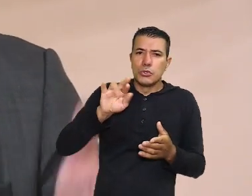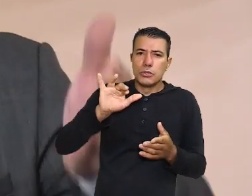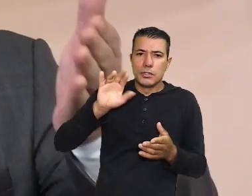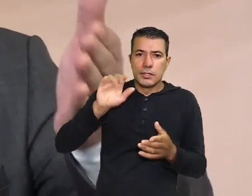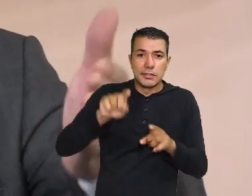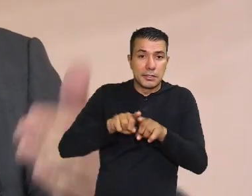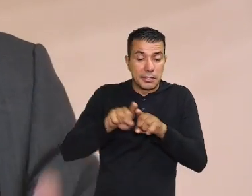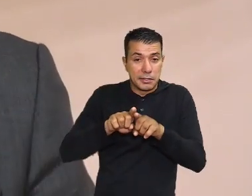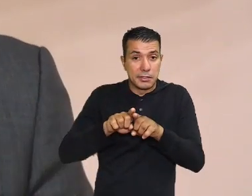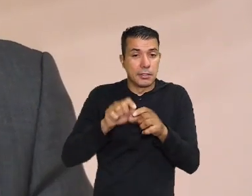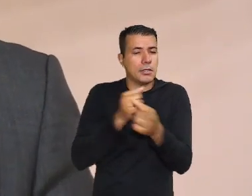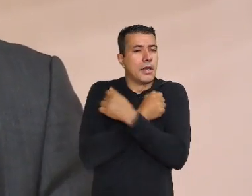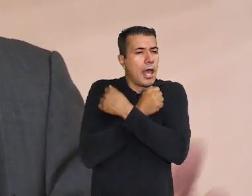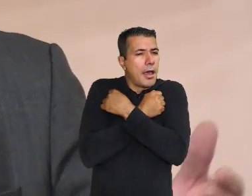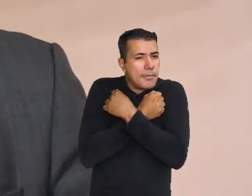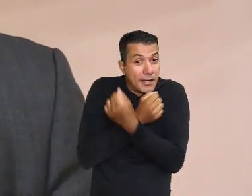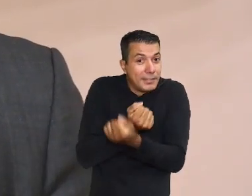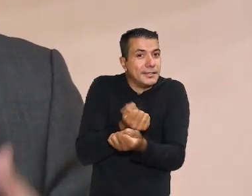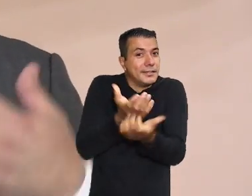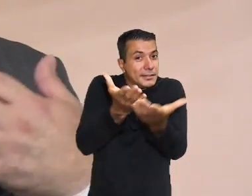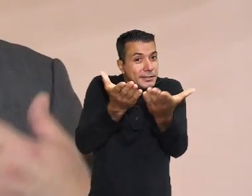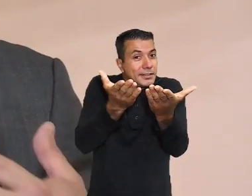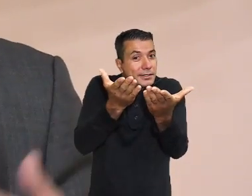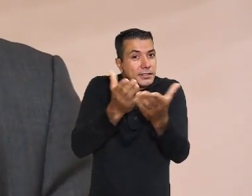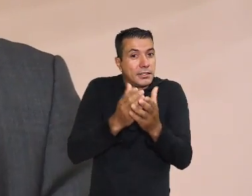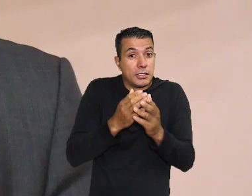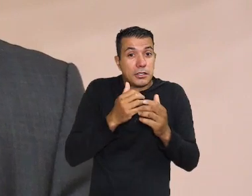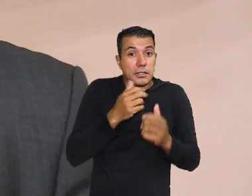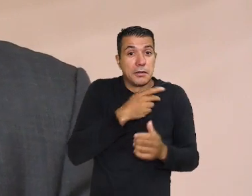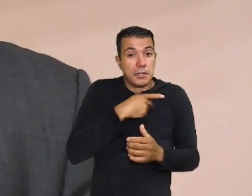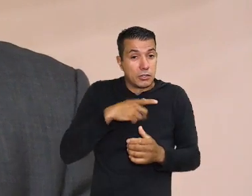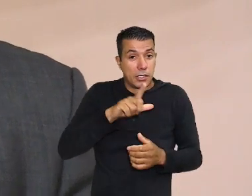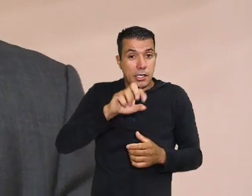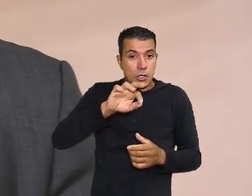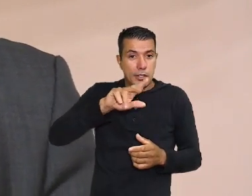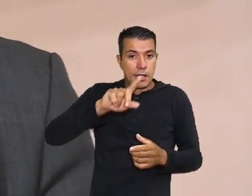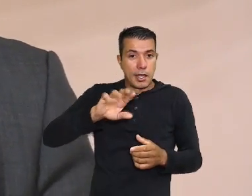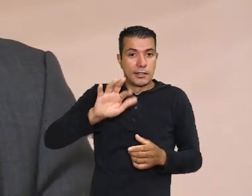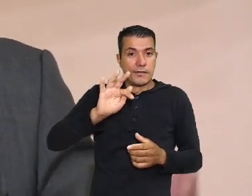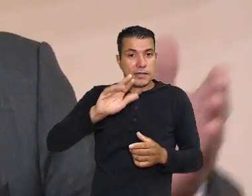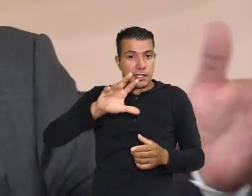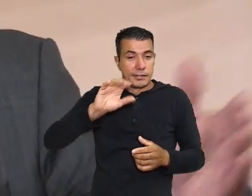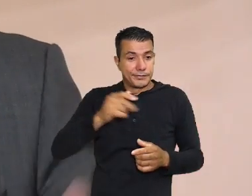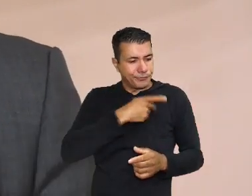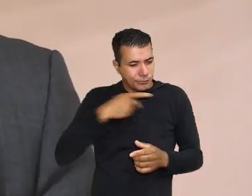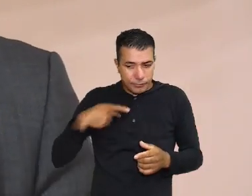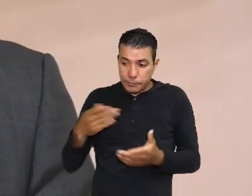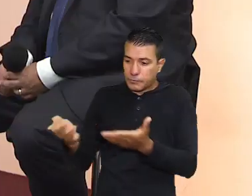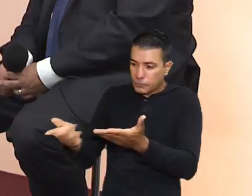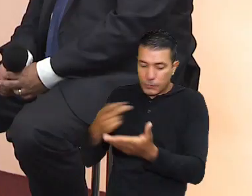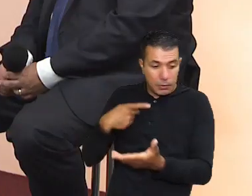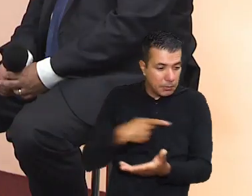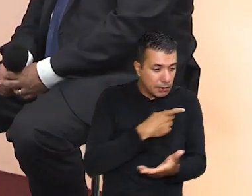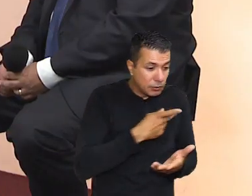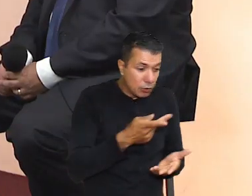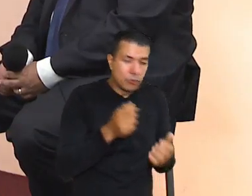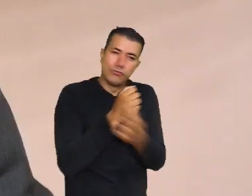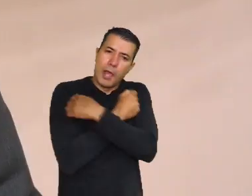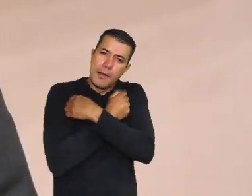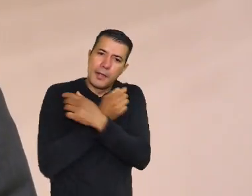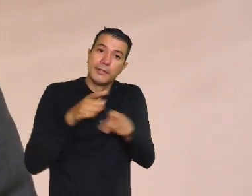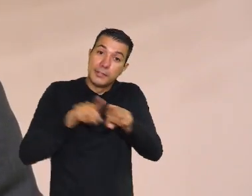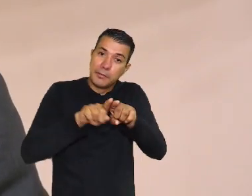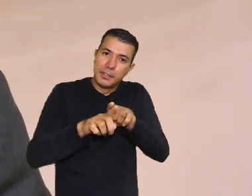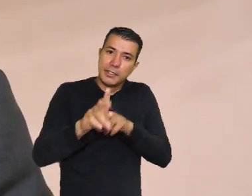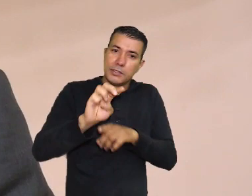abraço, então receba o nosso abraço. Um abraço carinhoso aqui, um abraço do pastor Leonardo, um abraço do pastor Francisco e também do pastor William. E